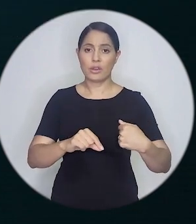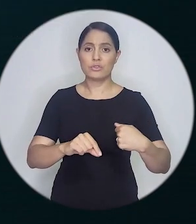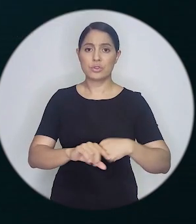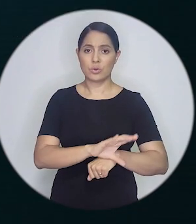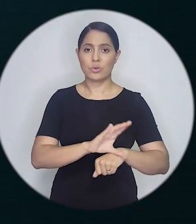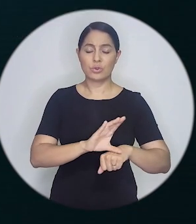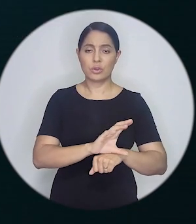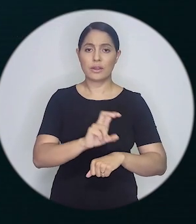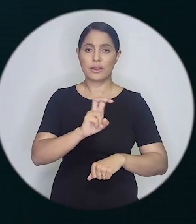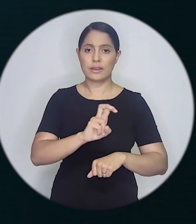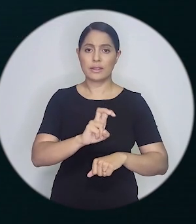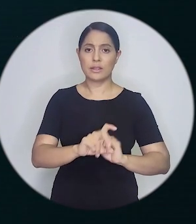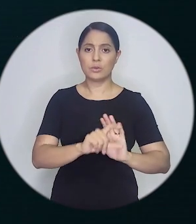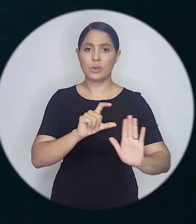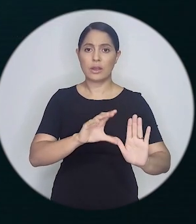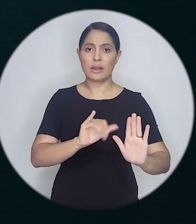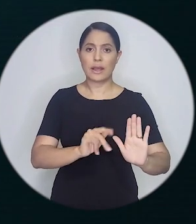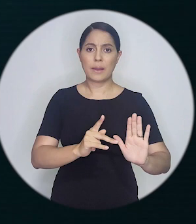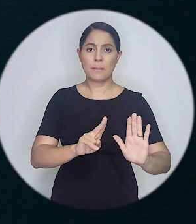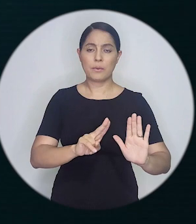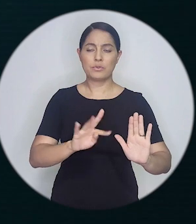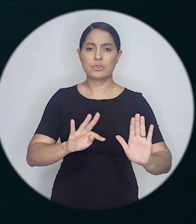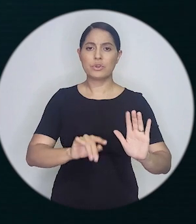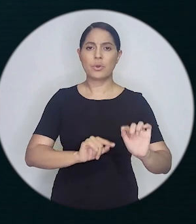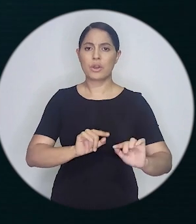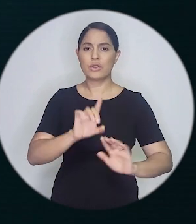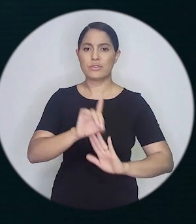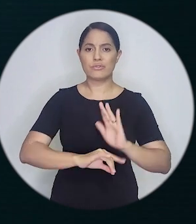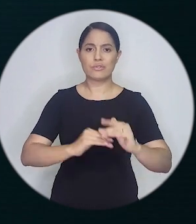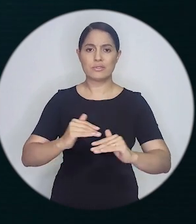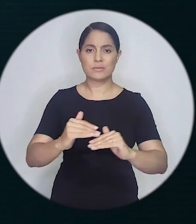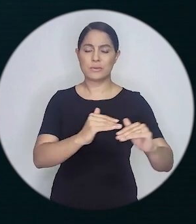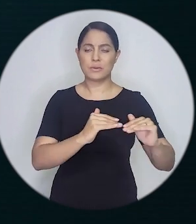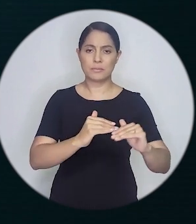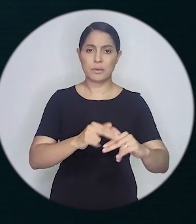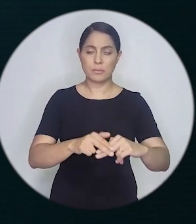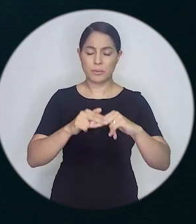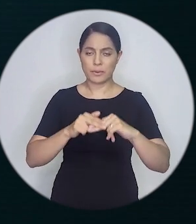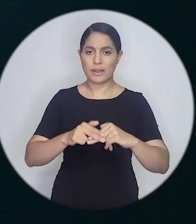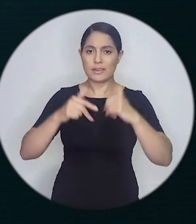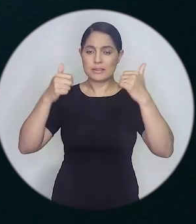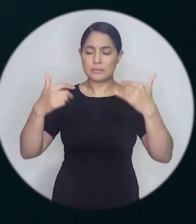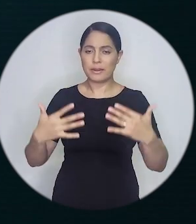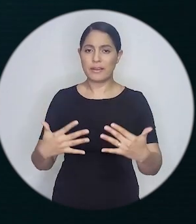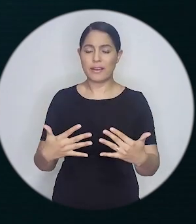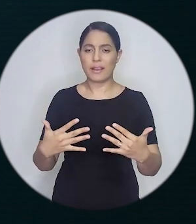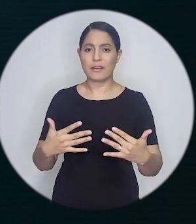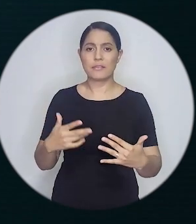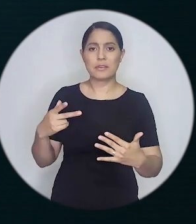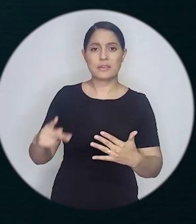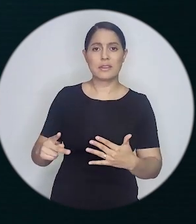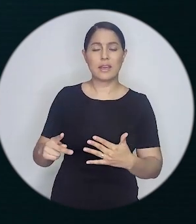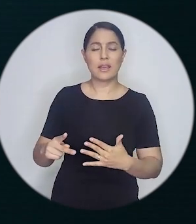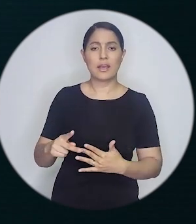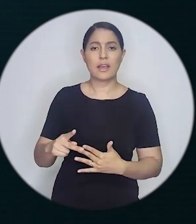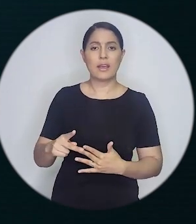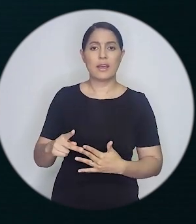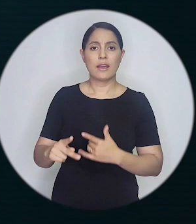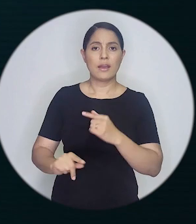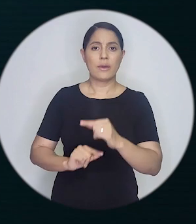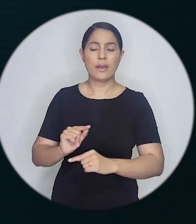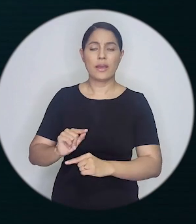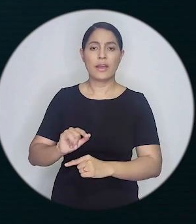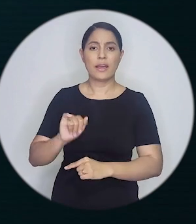o disposto no artigo 5º caput da Constituição, né, o direito de isonomia, porque trazia